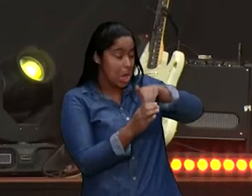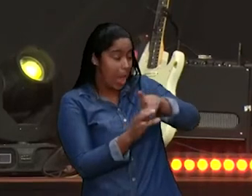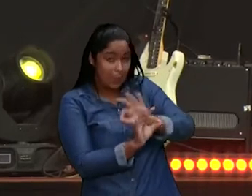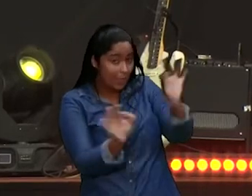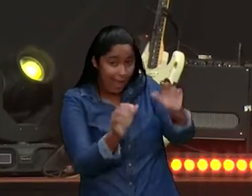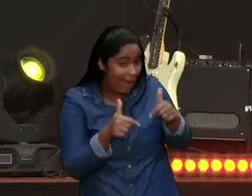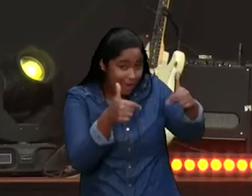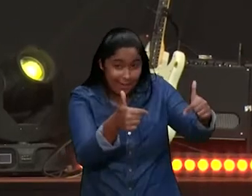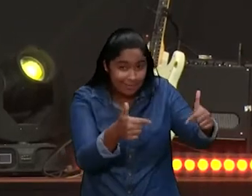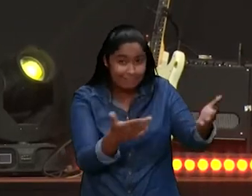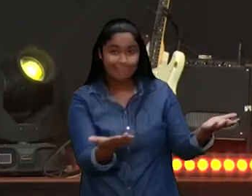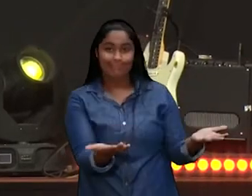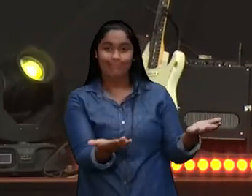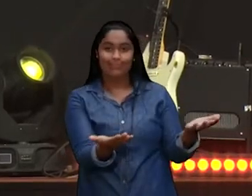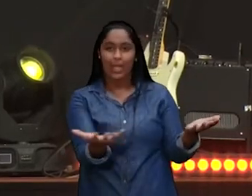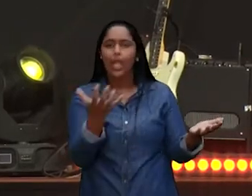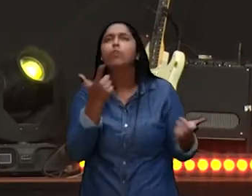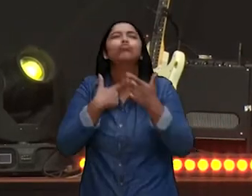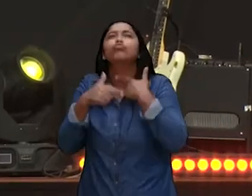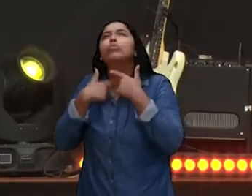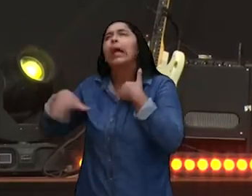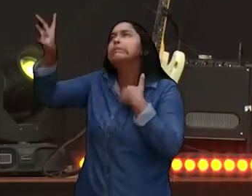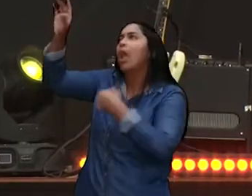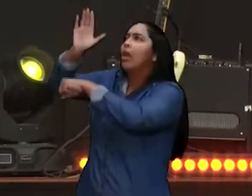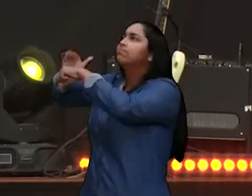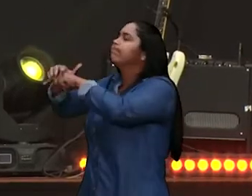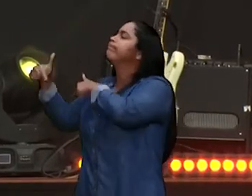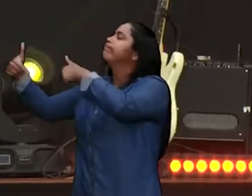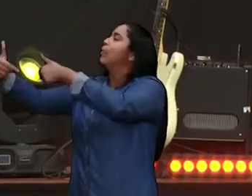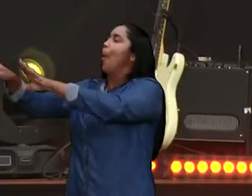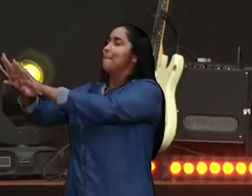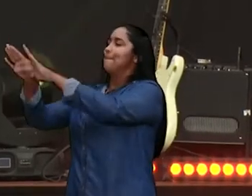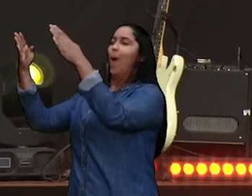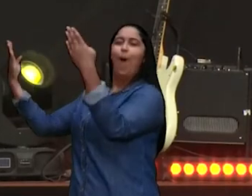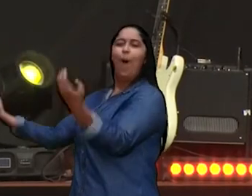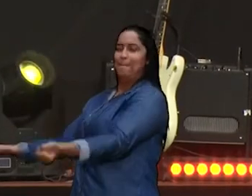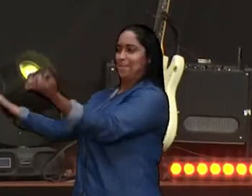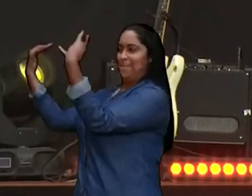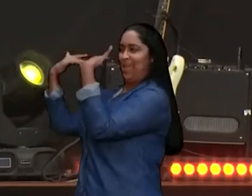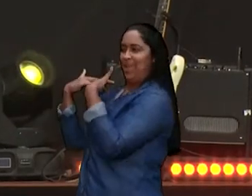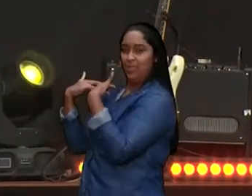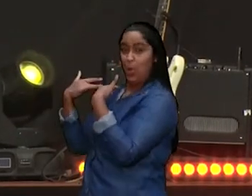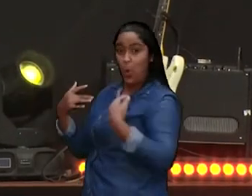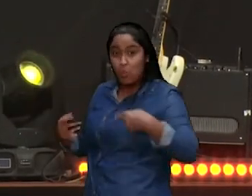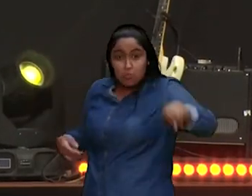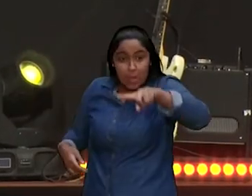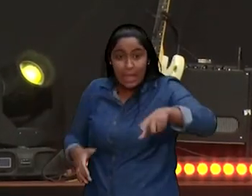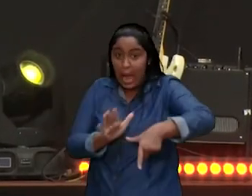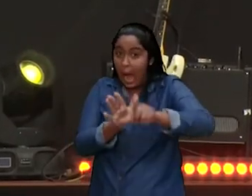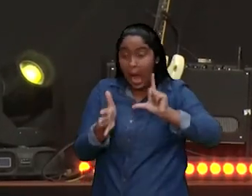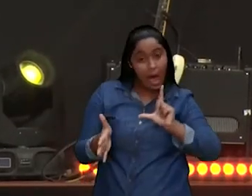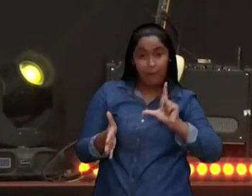se você quer que Deus abra as portas e parece que ele já abriu você não quer fidelidade gente quer